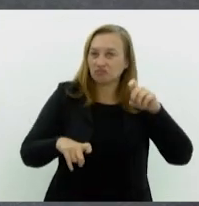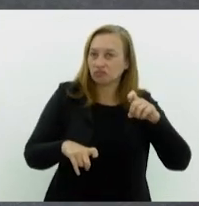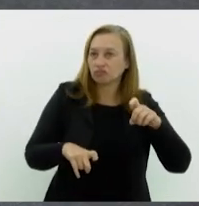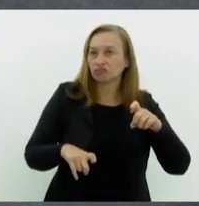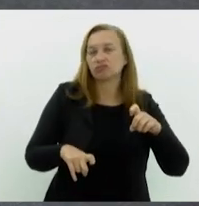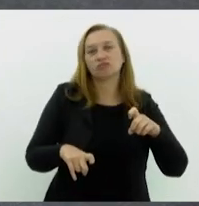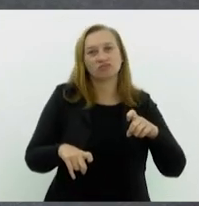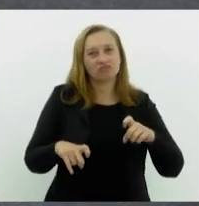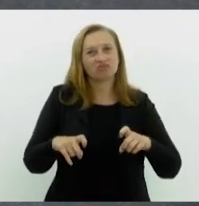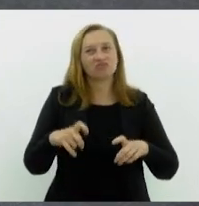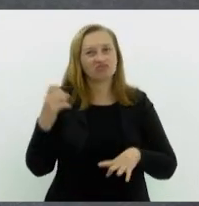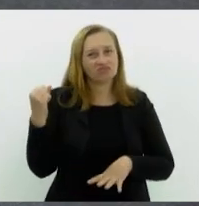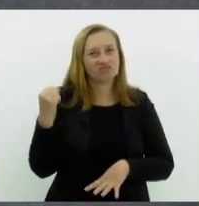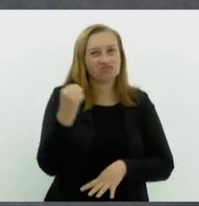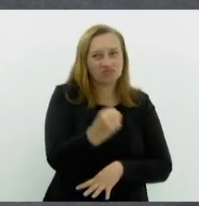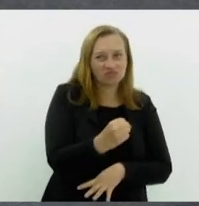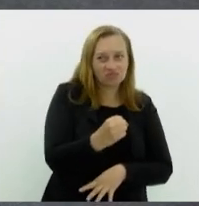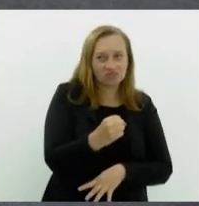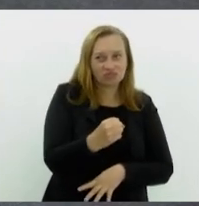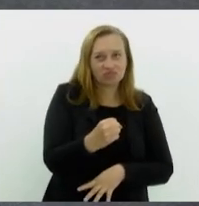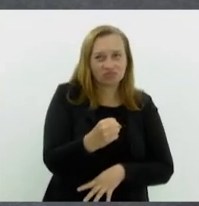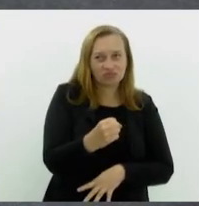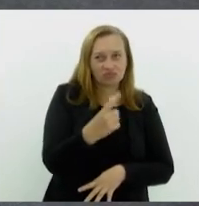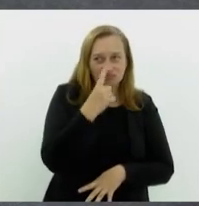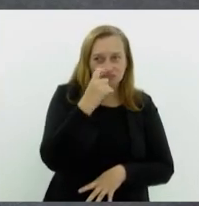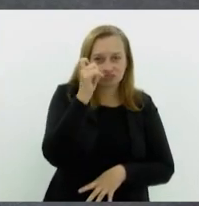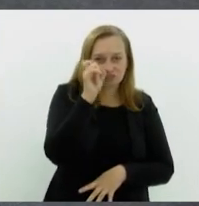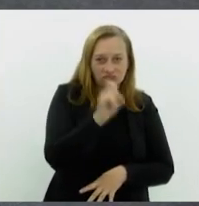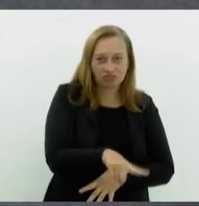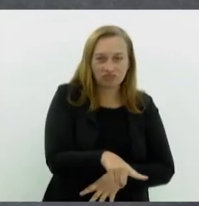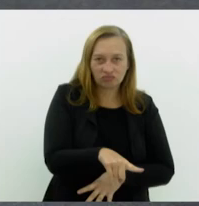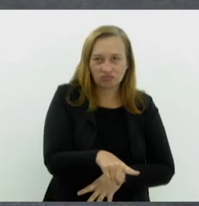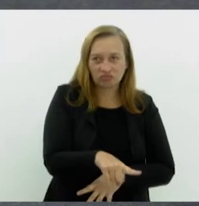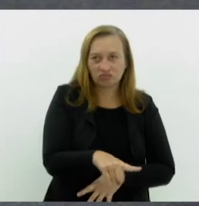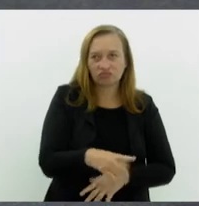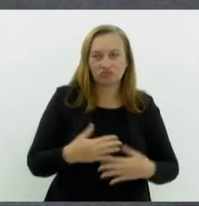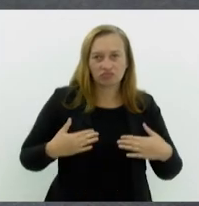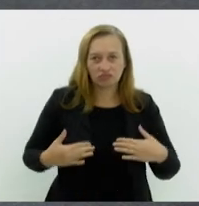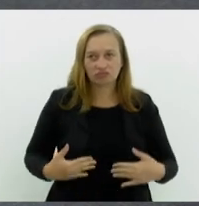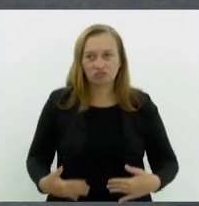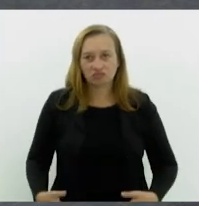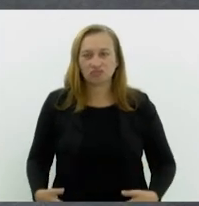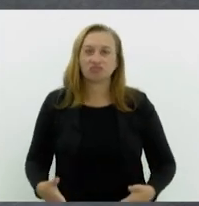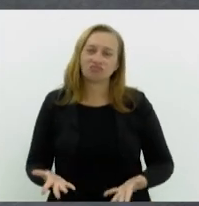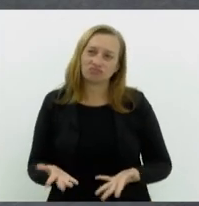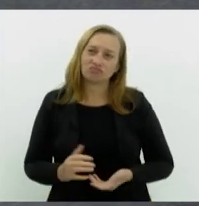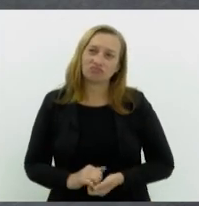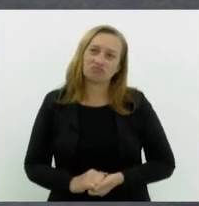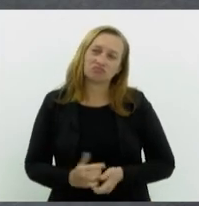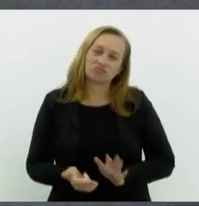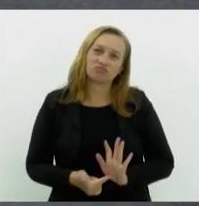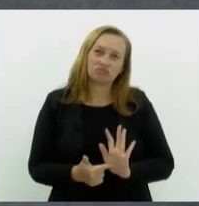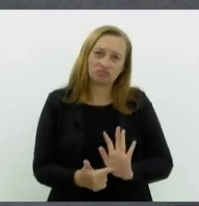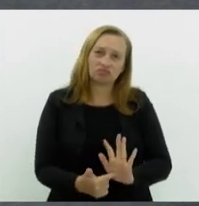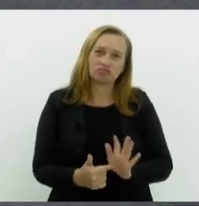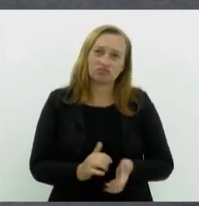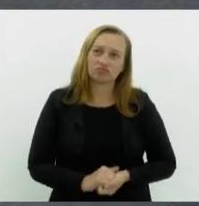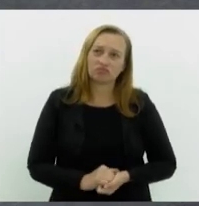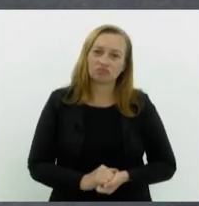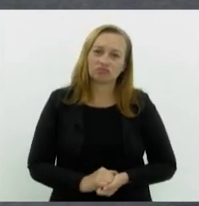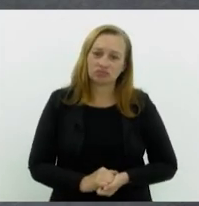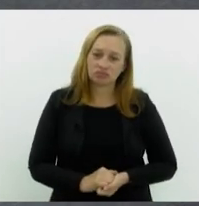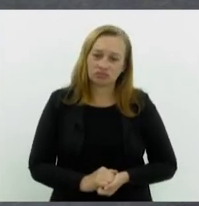foi, assassinada da maneira que foi, jogada com o seu corpo numa lixeira, demonstra